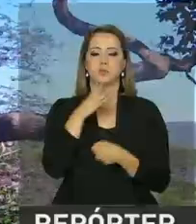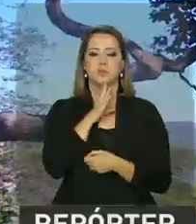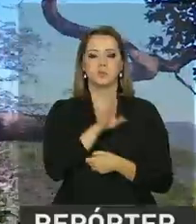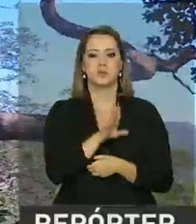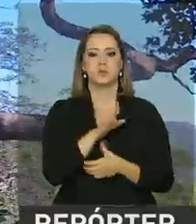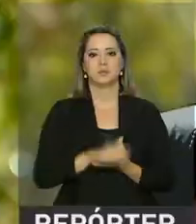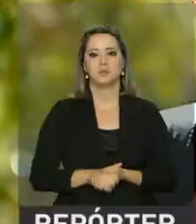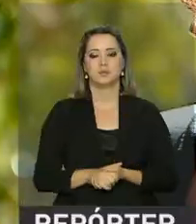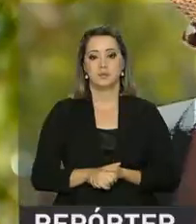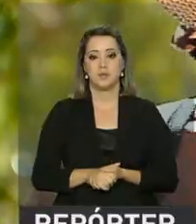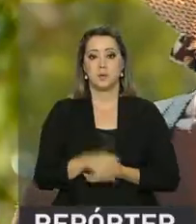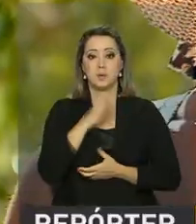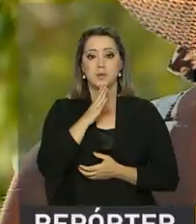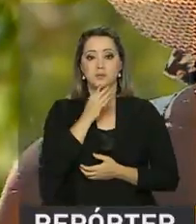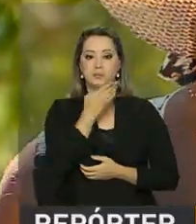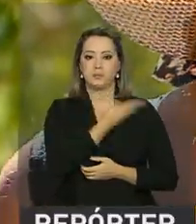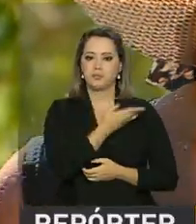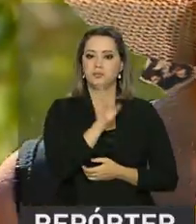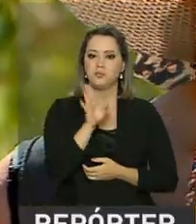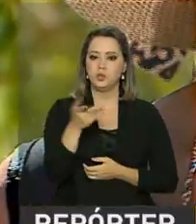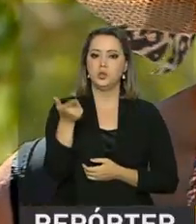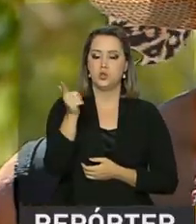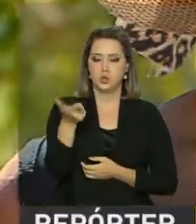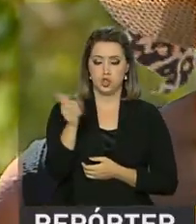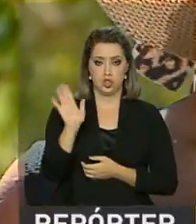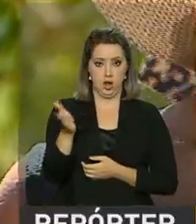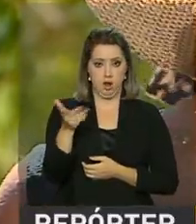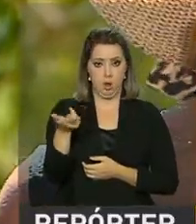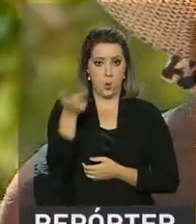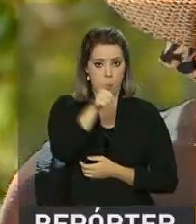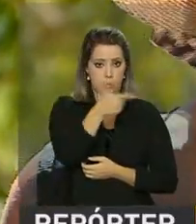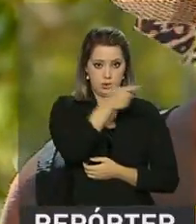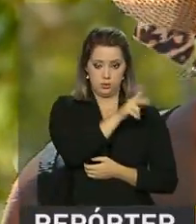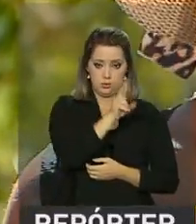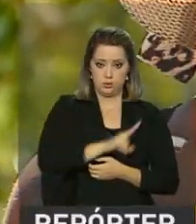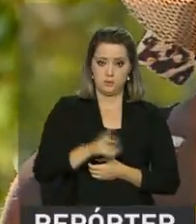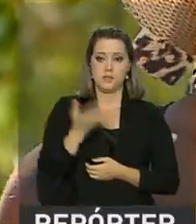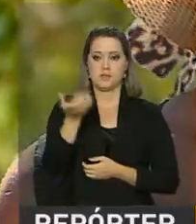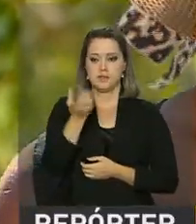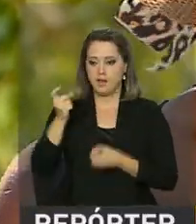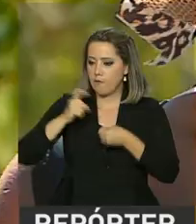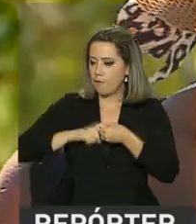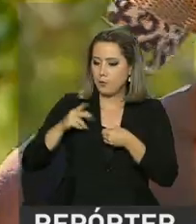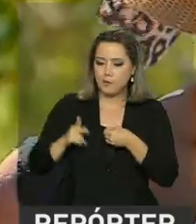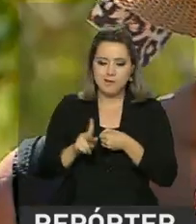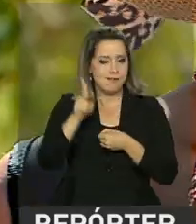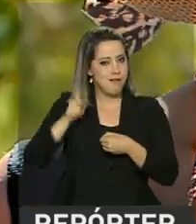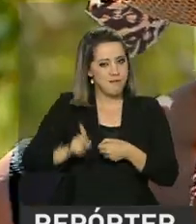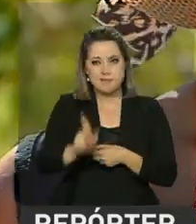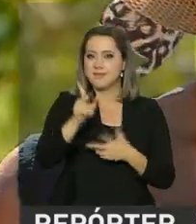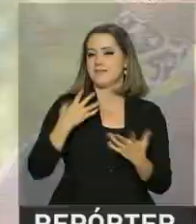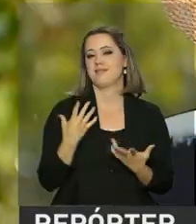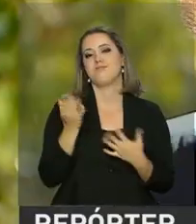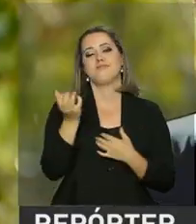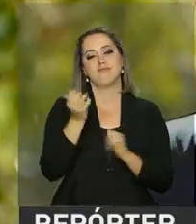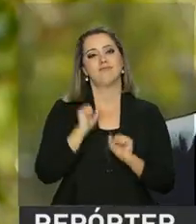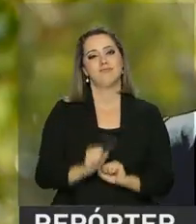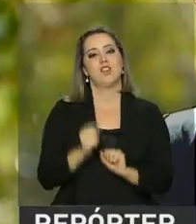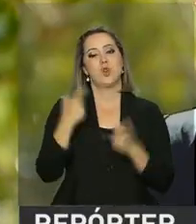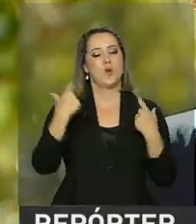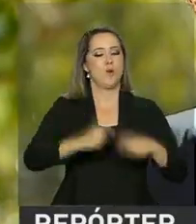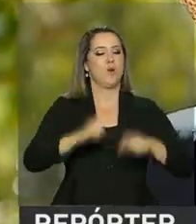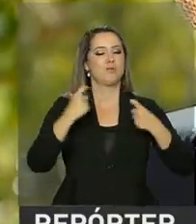Veadeiros Eu já vi em outras vezes estô retornando e pretendo retornar sempre que tiver a chance é um